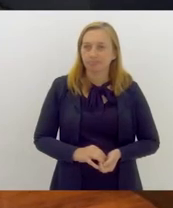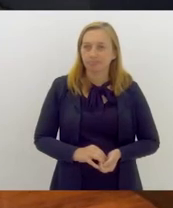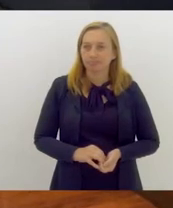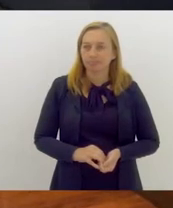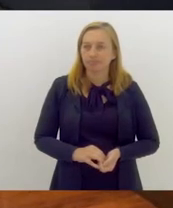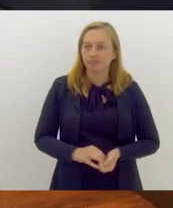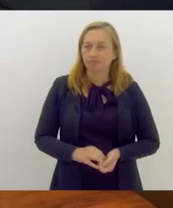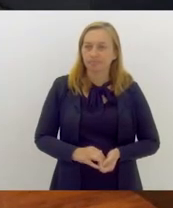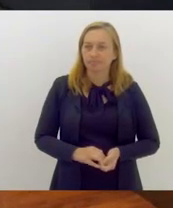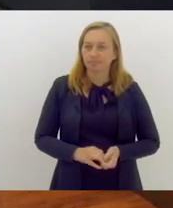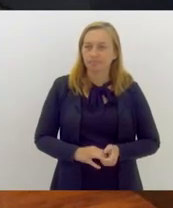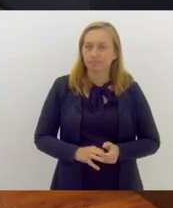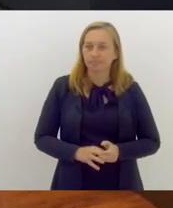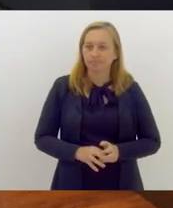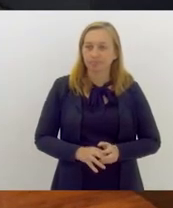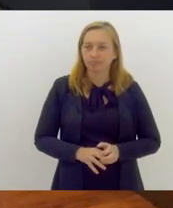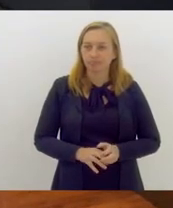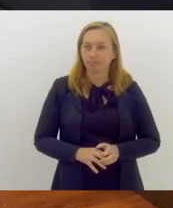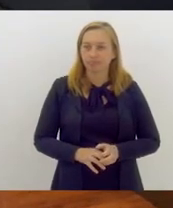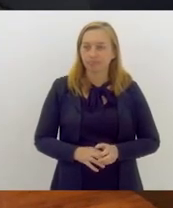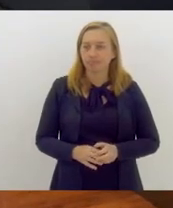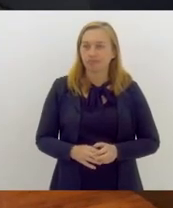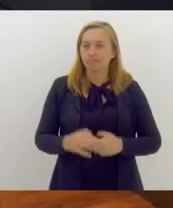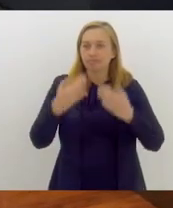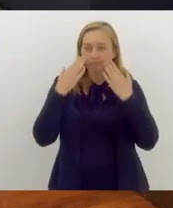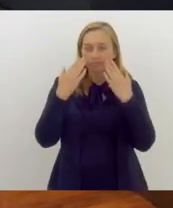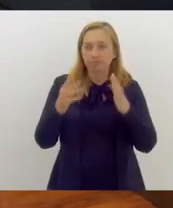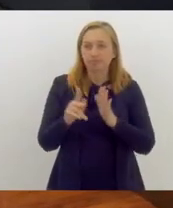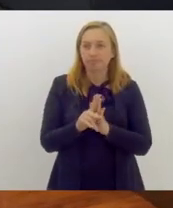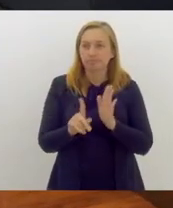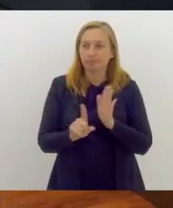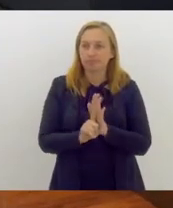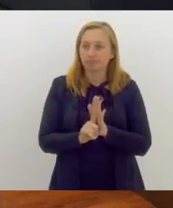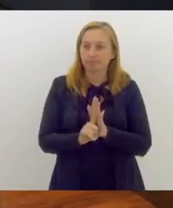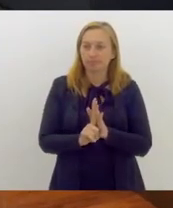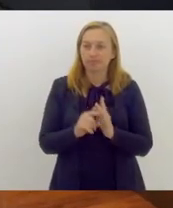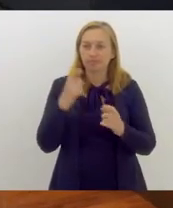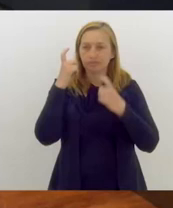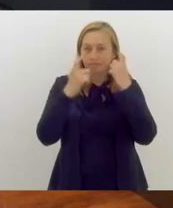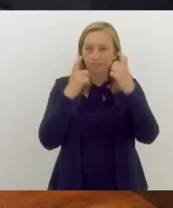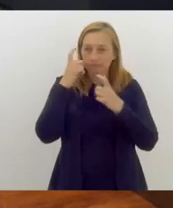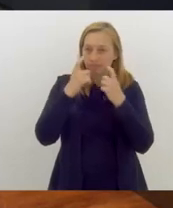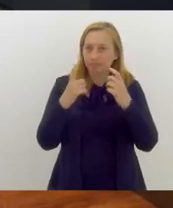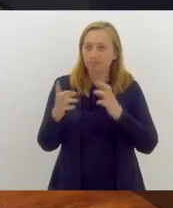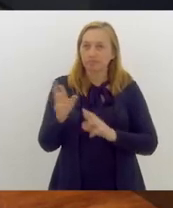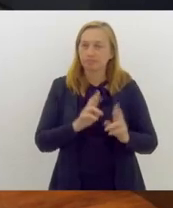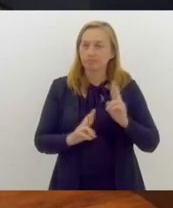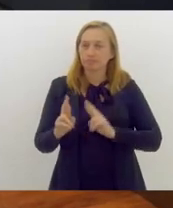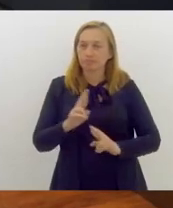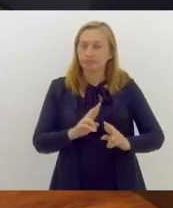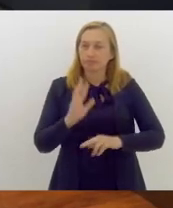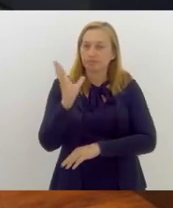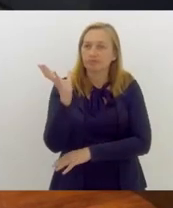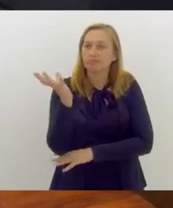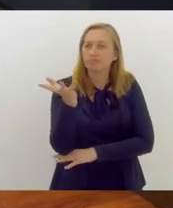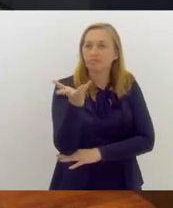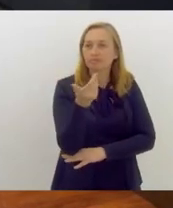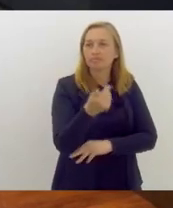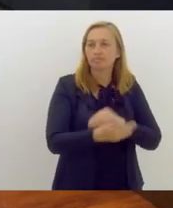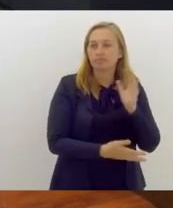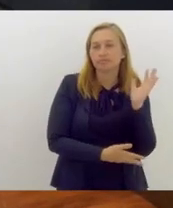nós apresentamos o projeto de lei justamente com a nossa com a preocupação em relação à questão do meio ambiente